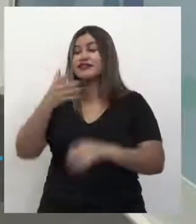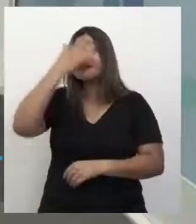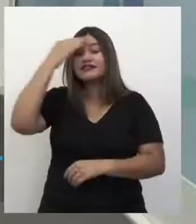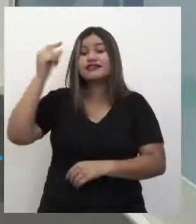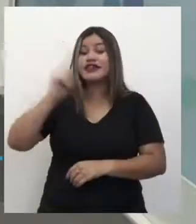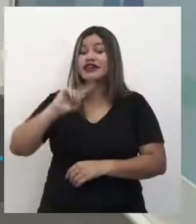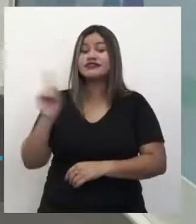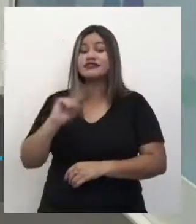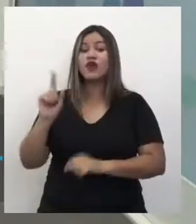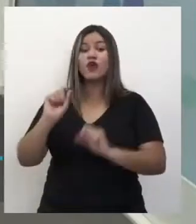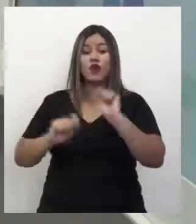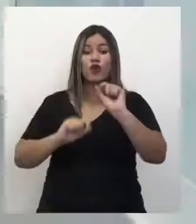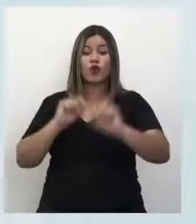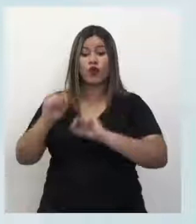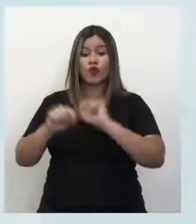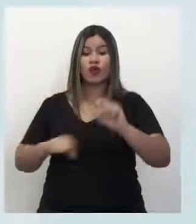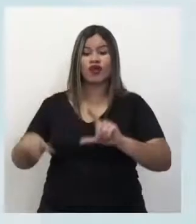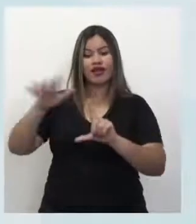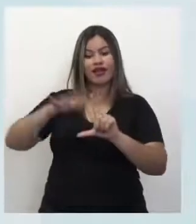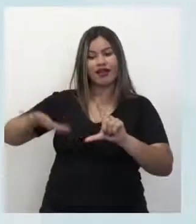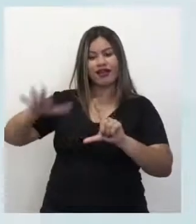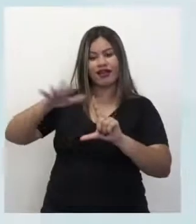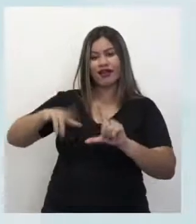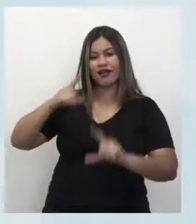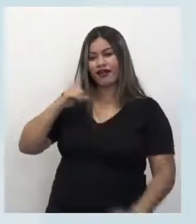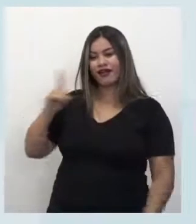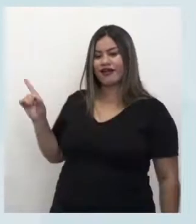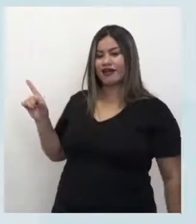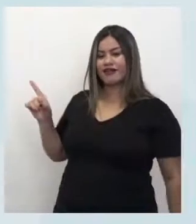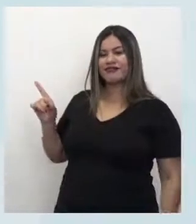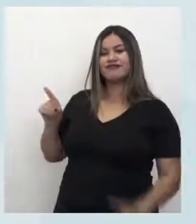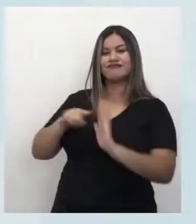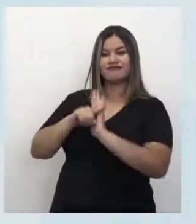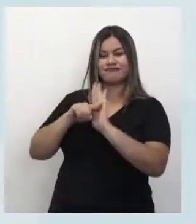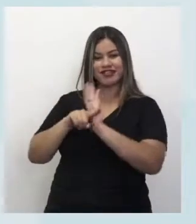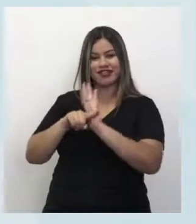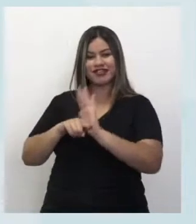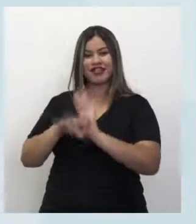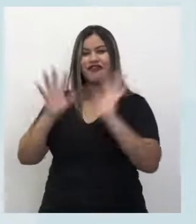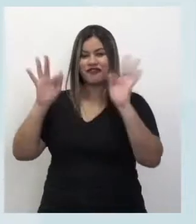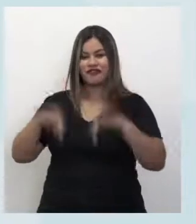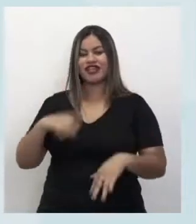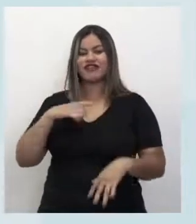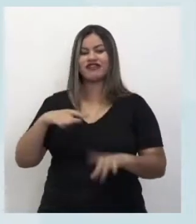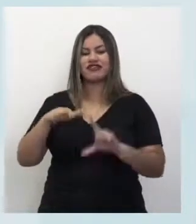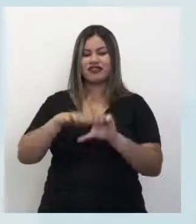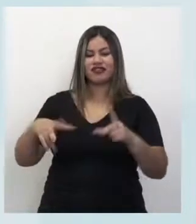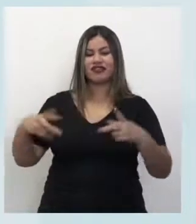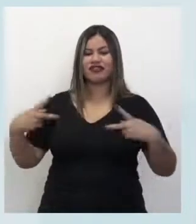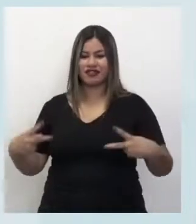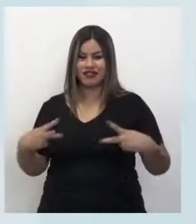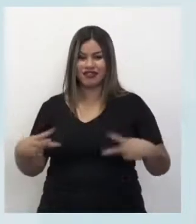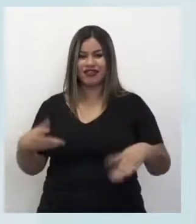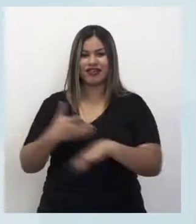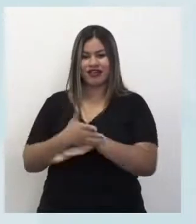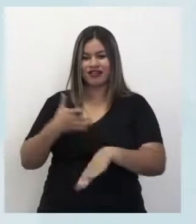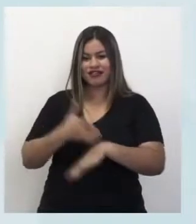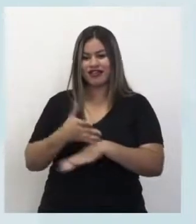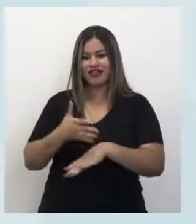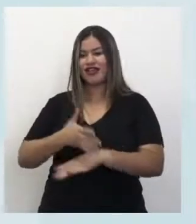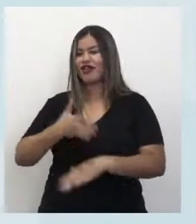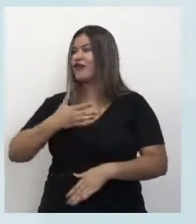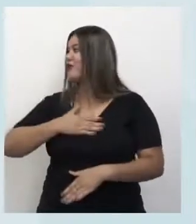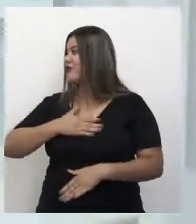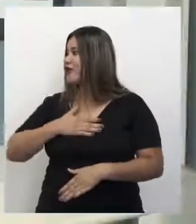de colocar lá o nossa pesquisa, sempre tem a pesquisinha no final, QR Code, link, diz se você achou, o que você gostou